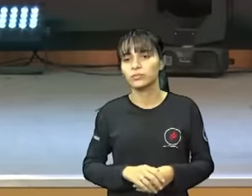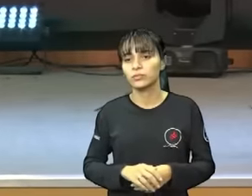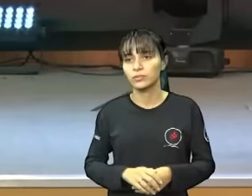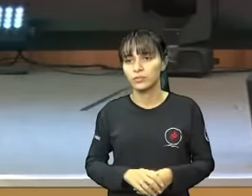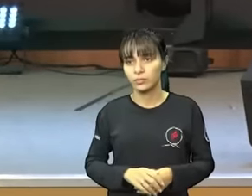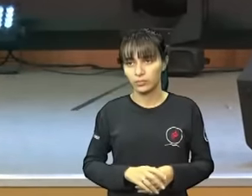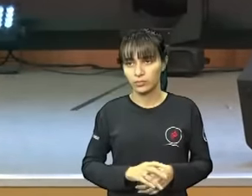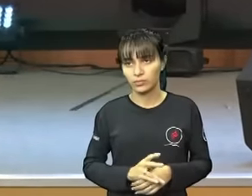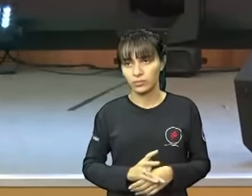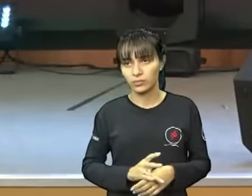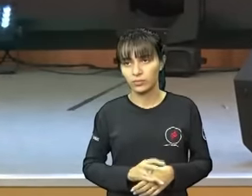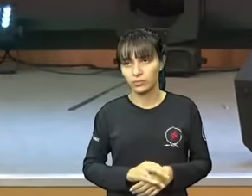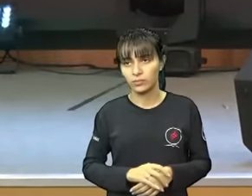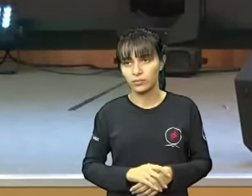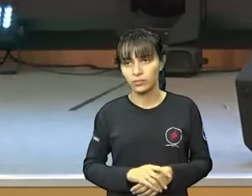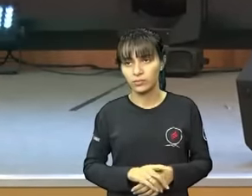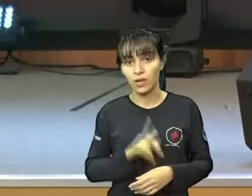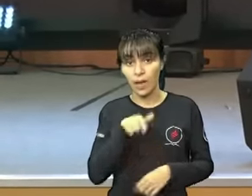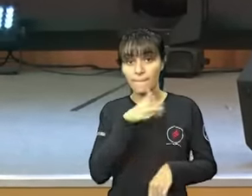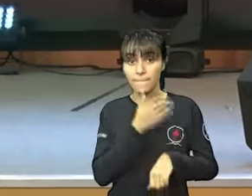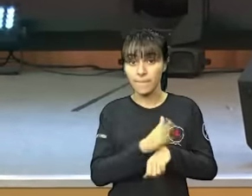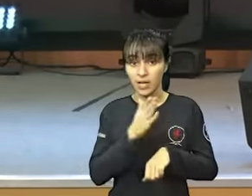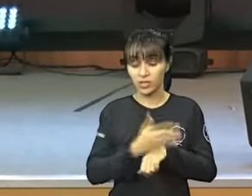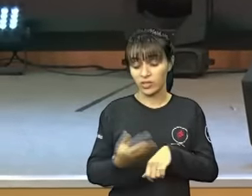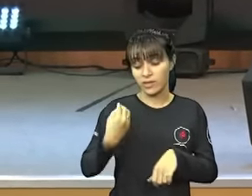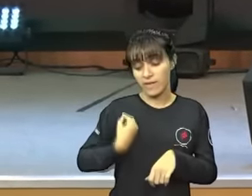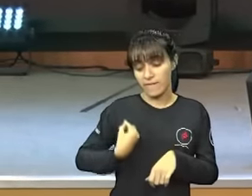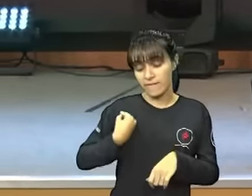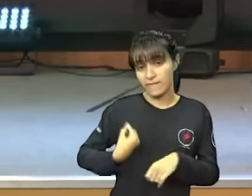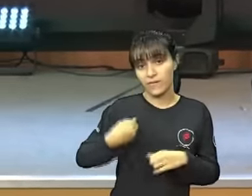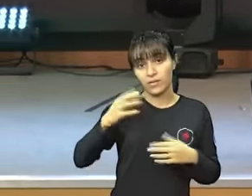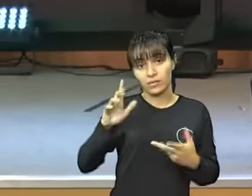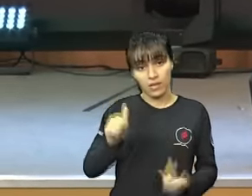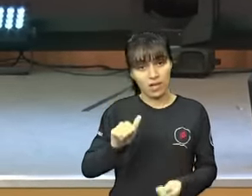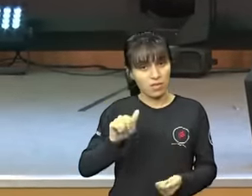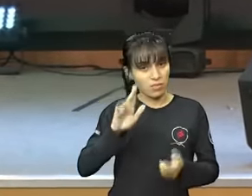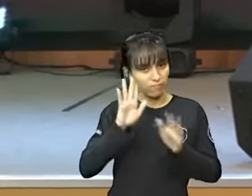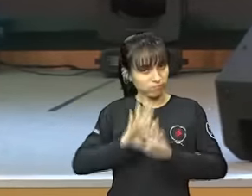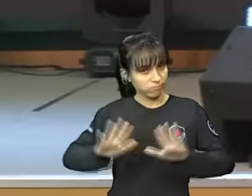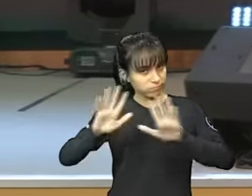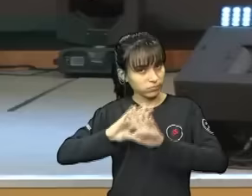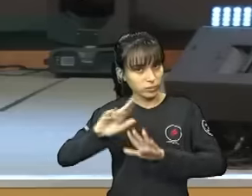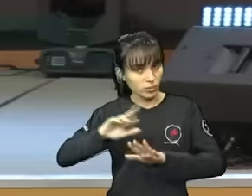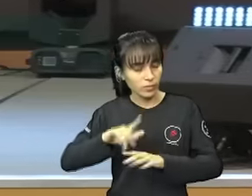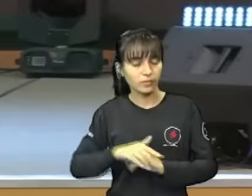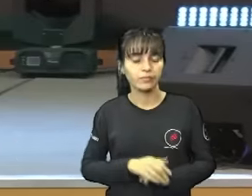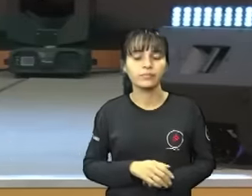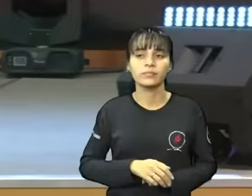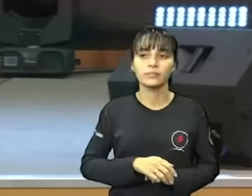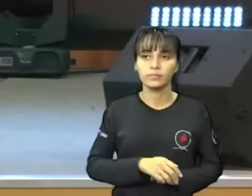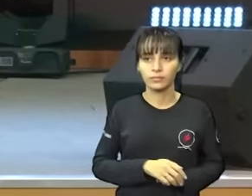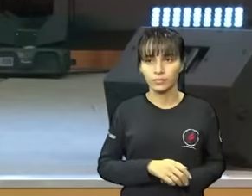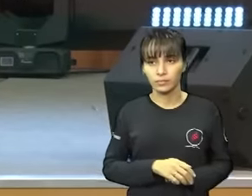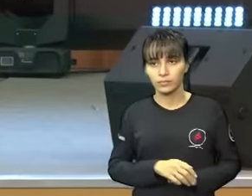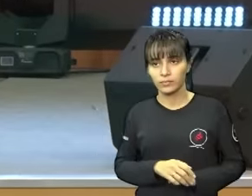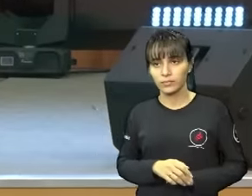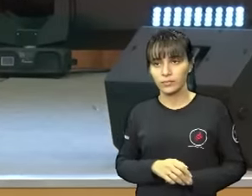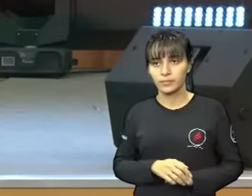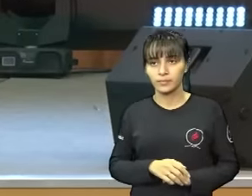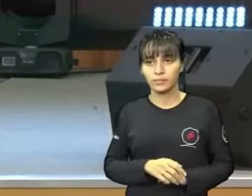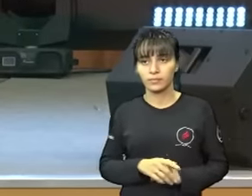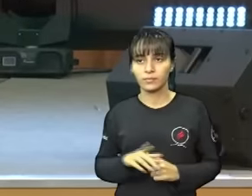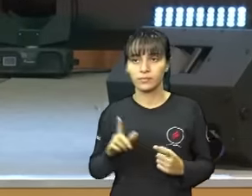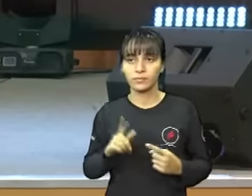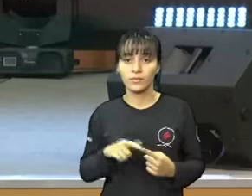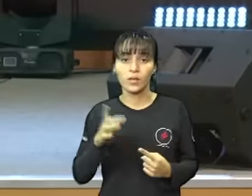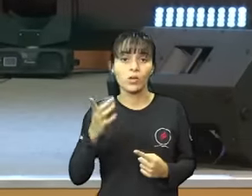e todas as aulas no campo do prático da vida terrena nada do abstrato primeiro e qual é a